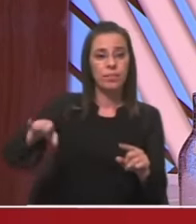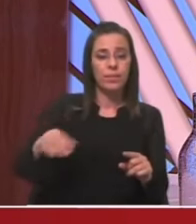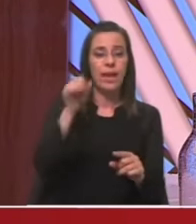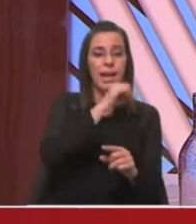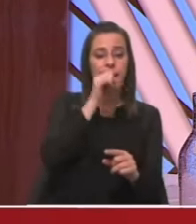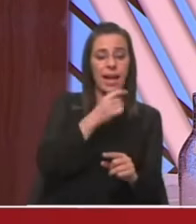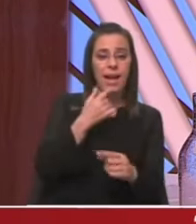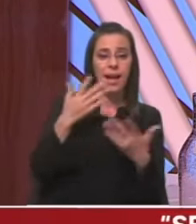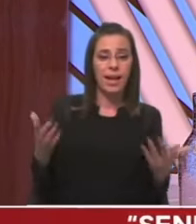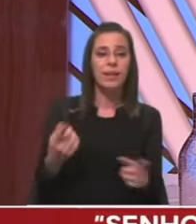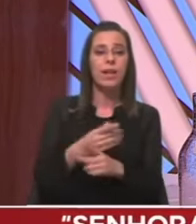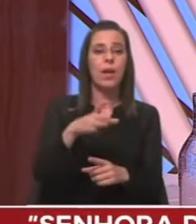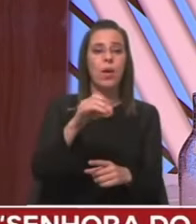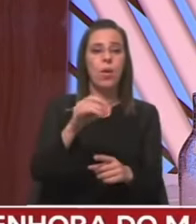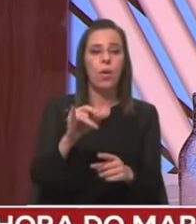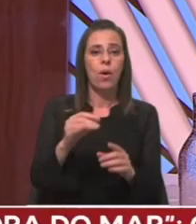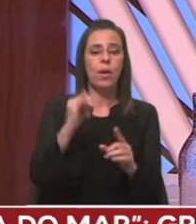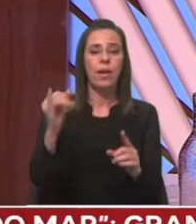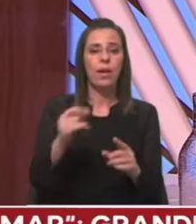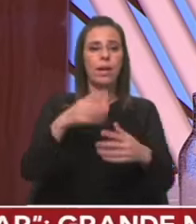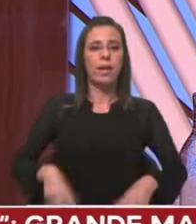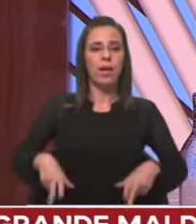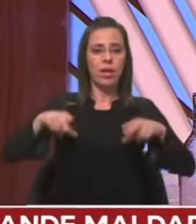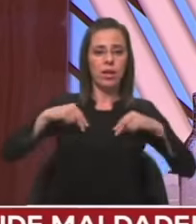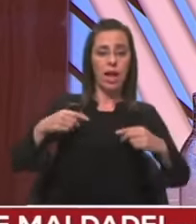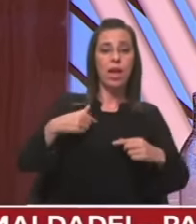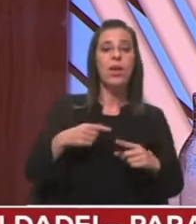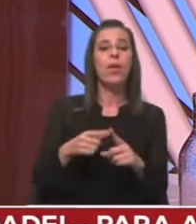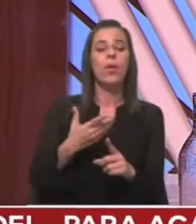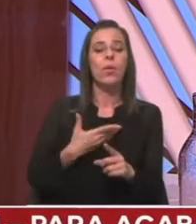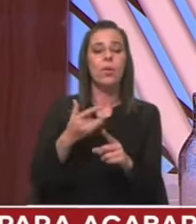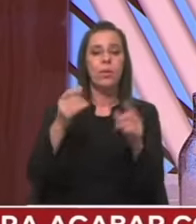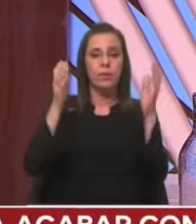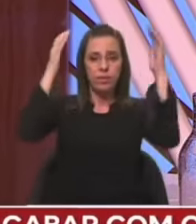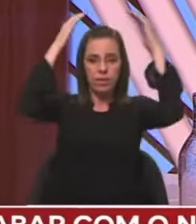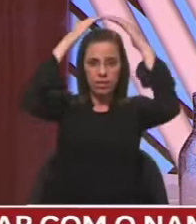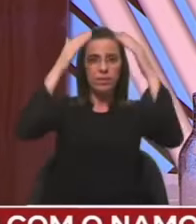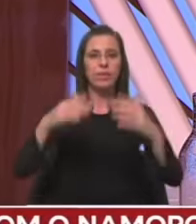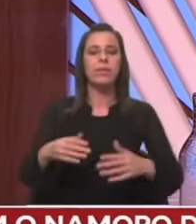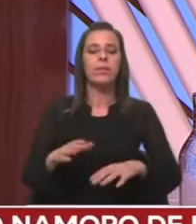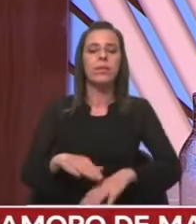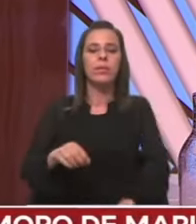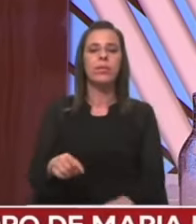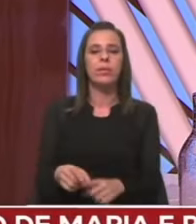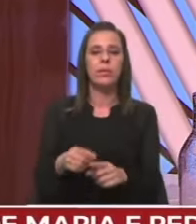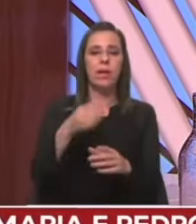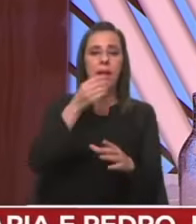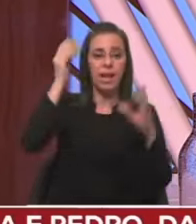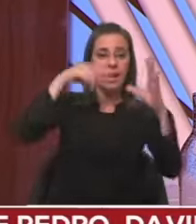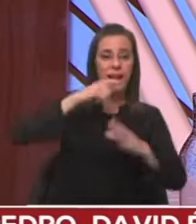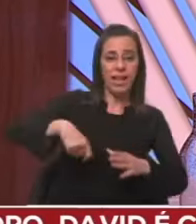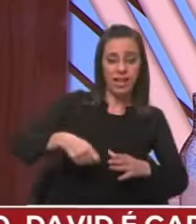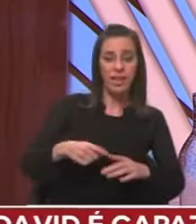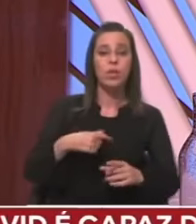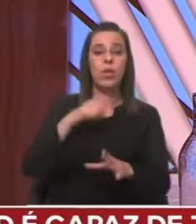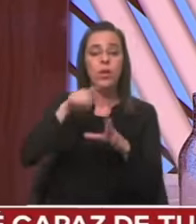canta imenso isso tudo wly ao lado com as jardineiras eu e o Diogo com a capinha por causa por causa do Health kitchen porque